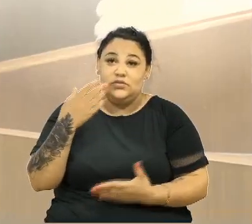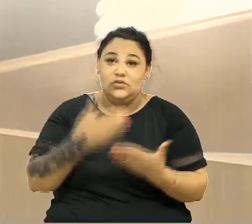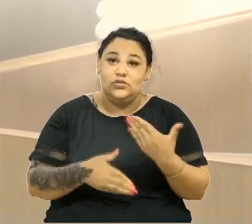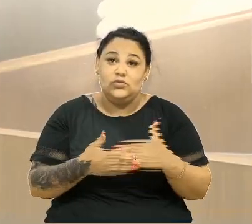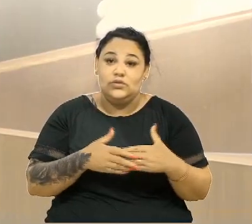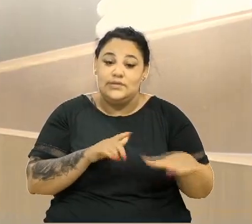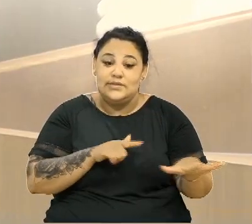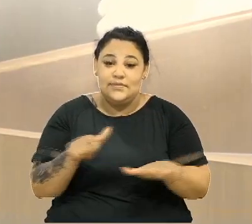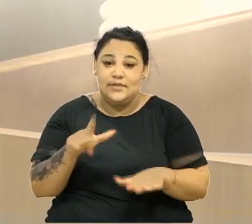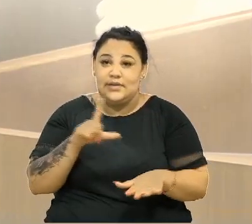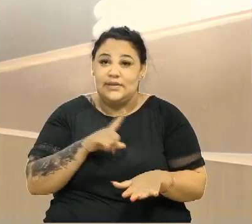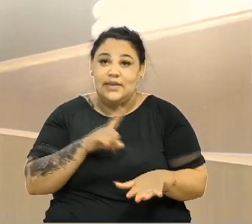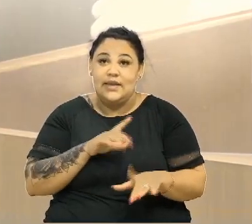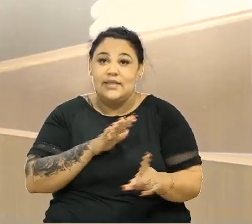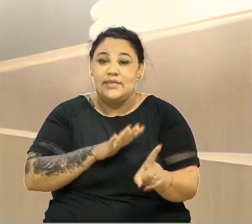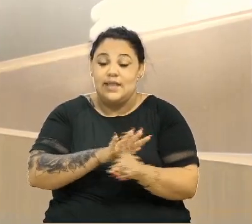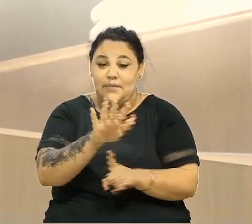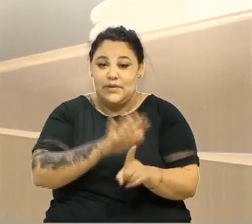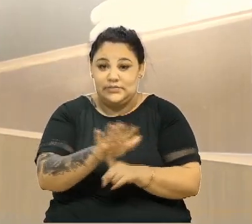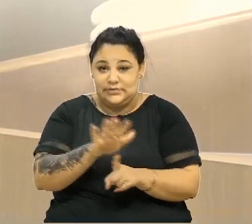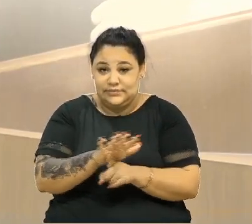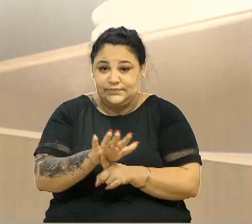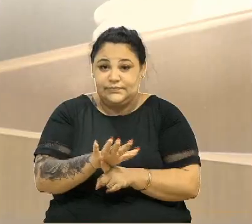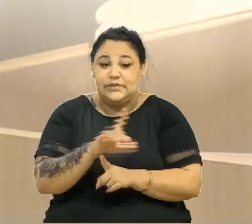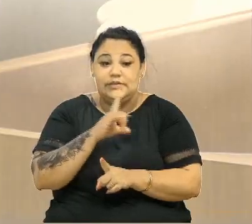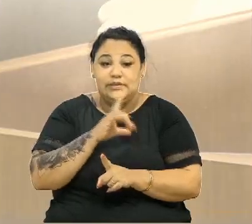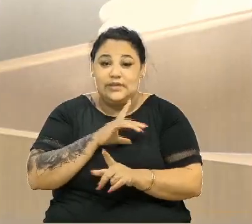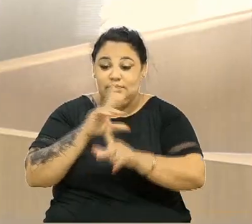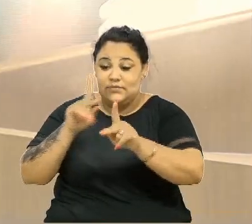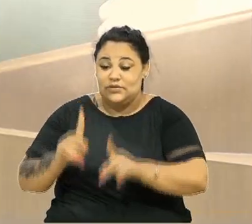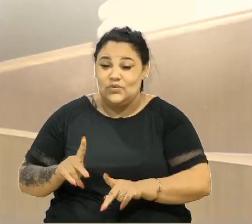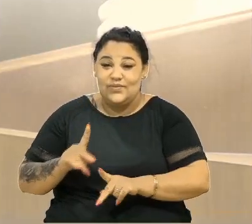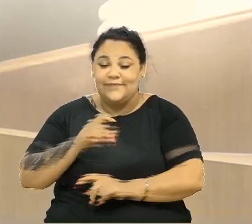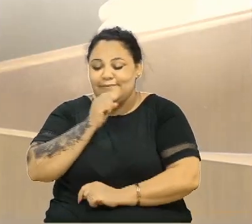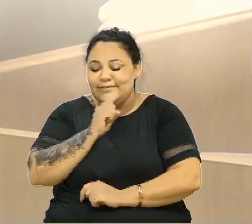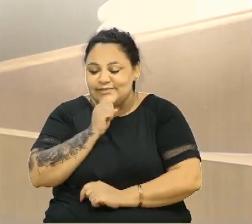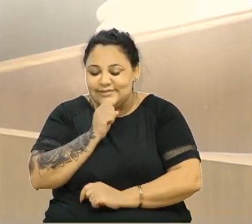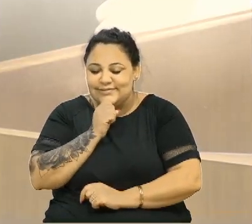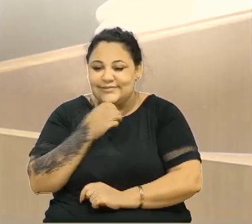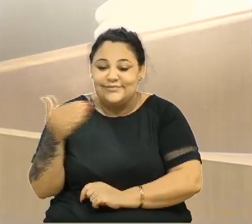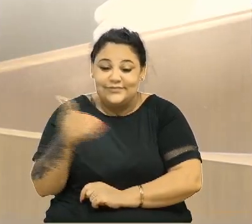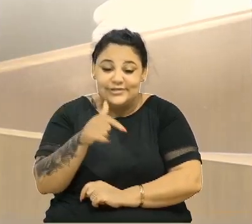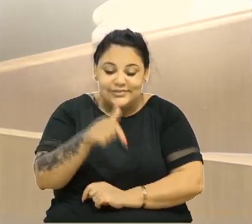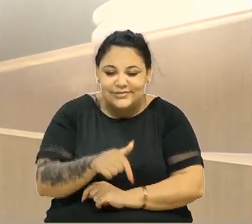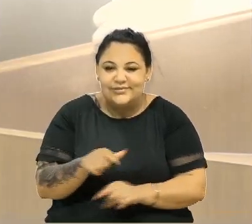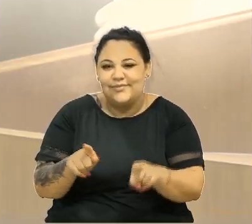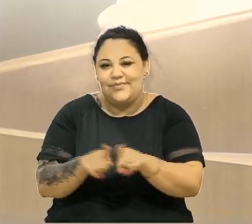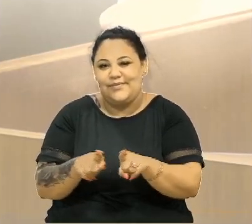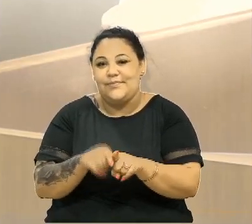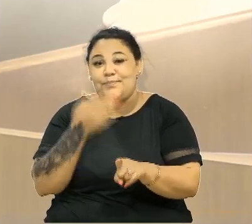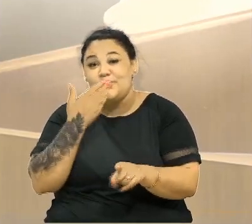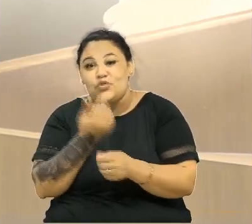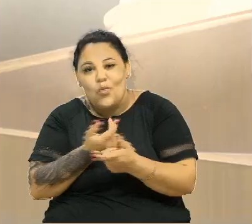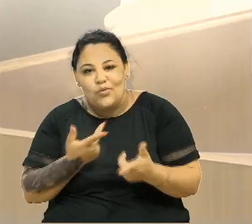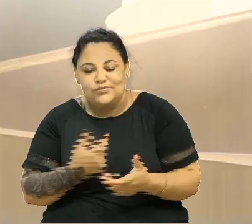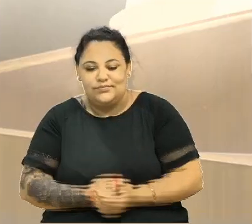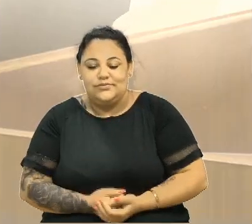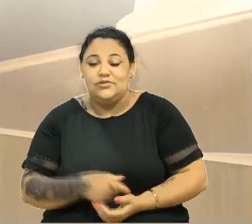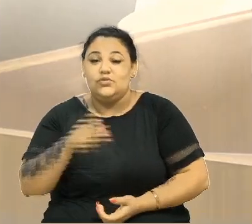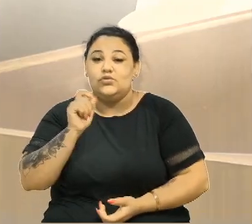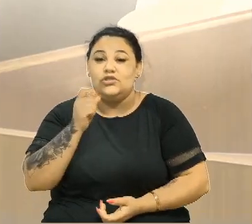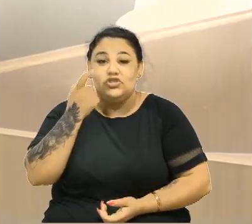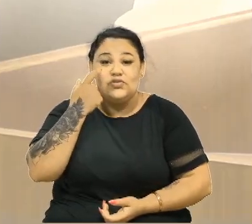da população idosa, né? Tem pessoas idosas que vêm aqui e trazem questões para vocês. E o que nós vemos? As pessoas idosas